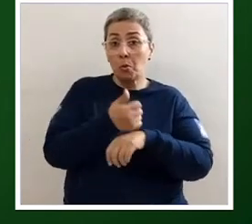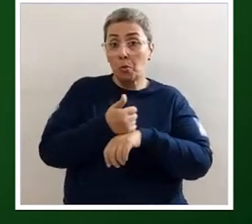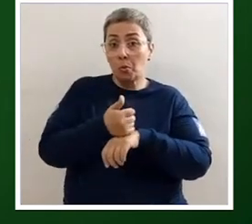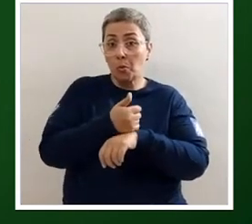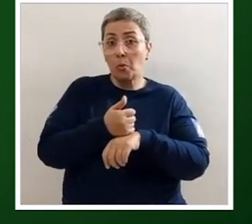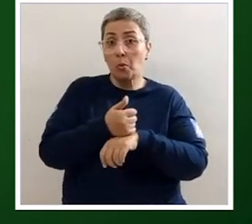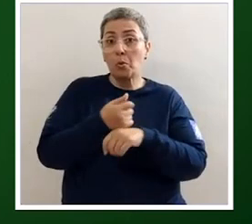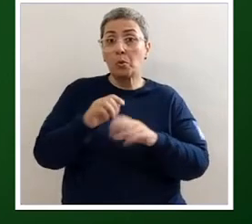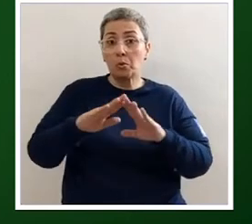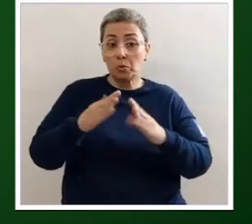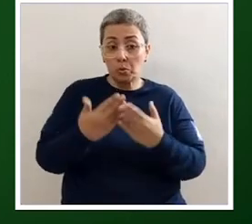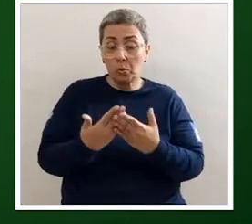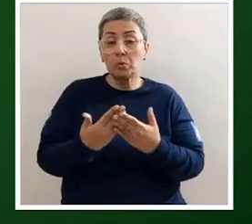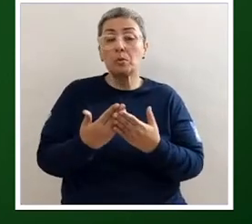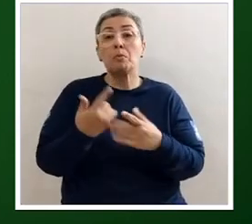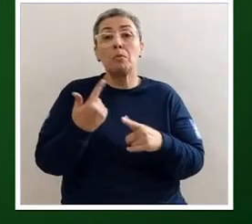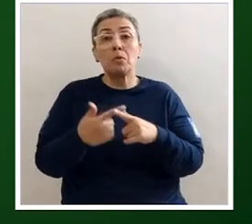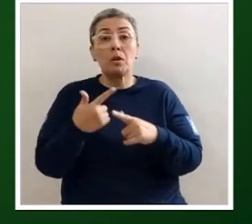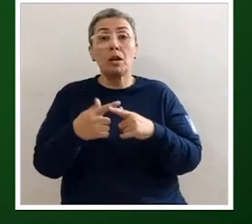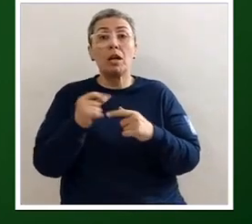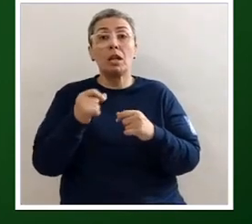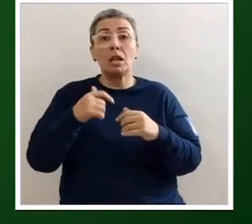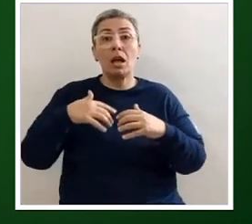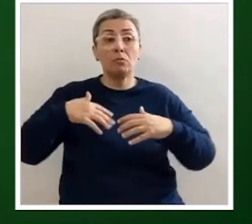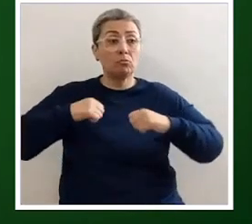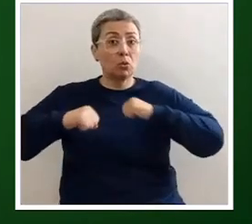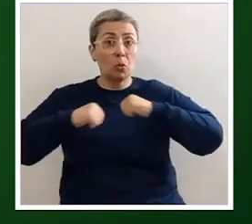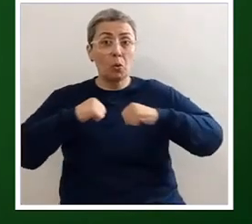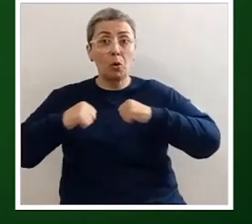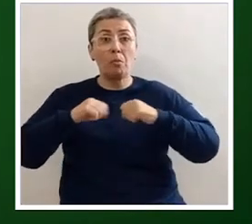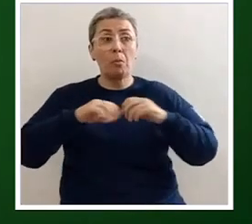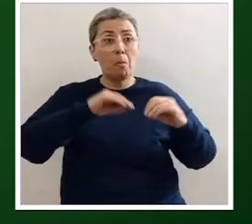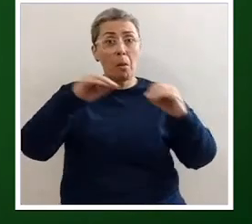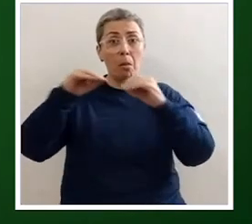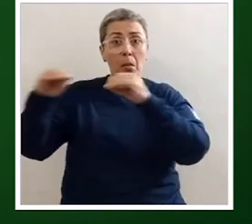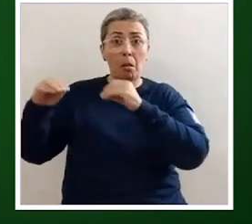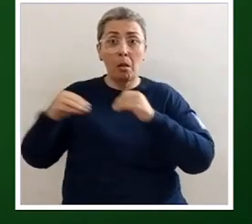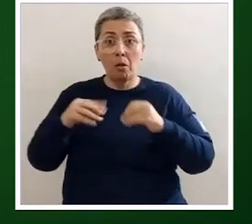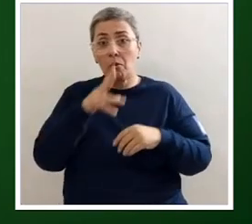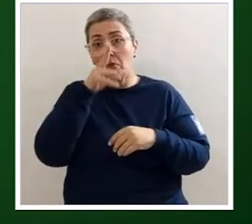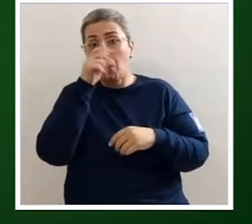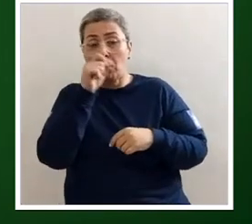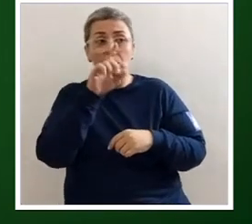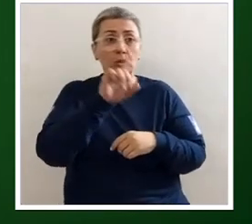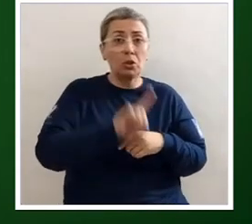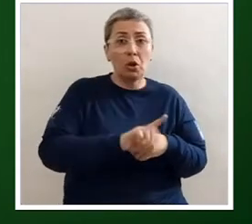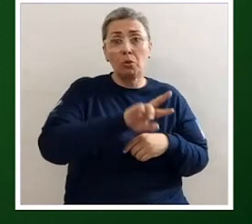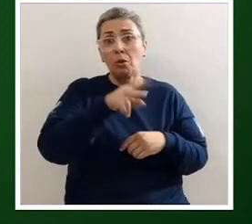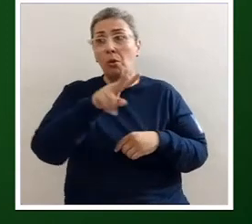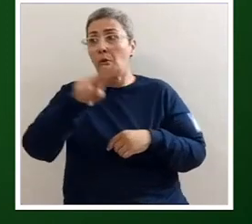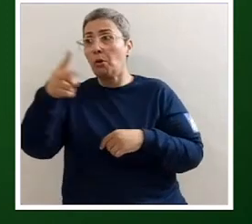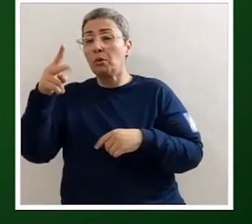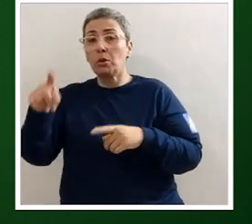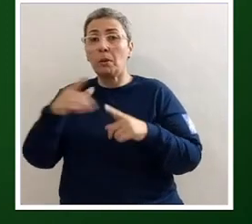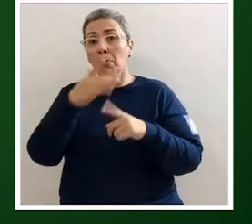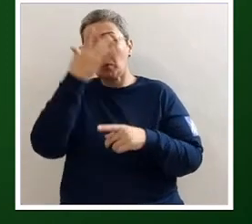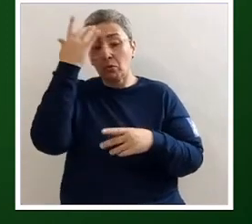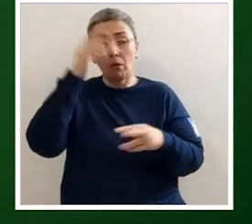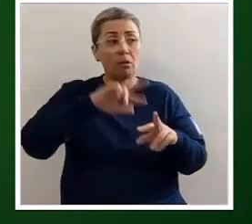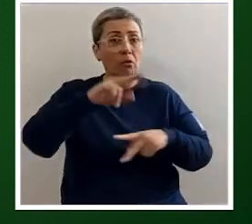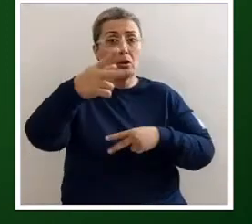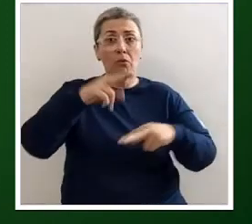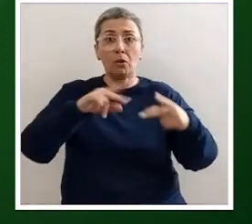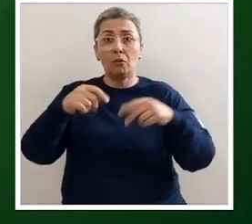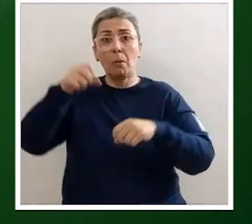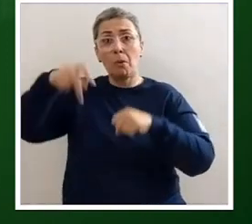das escolas porque nós tivemos uma movimentação muito forte de diretores de professores as pessoas foram se